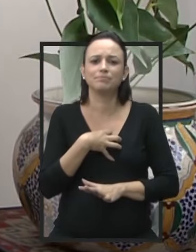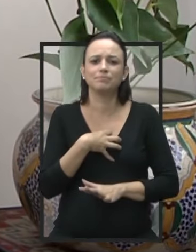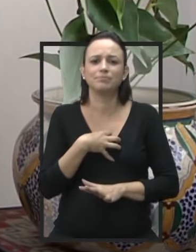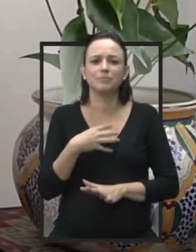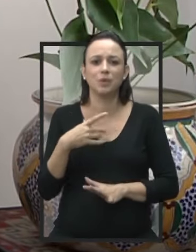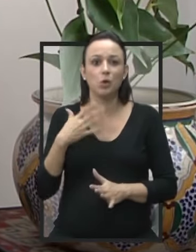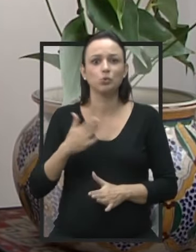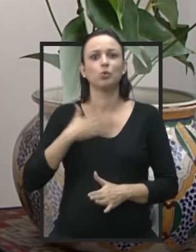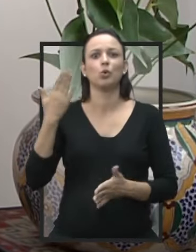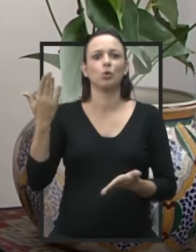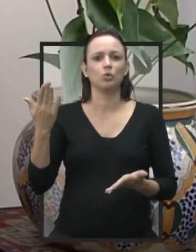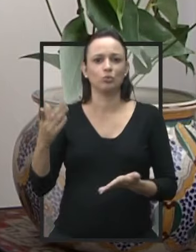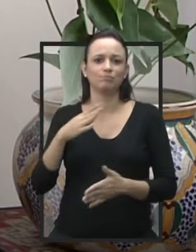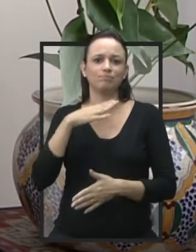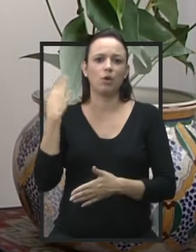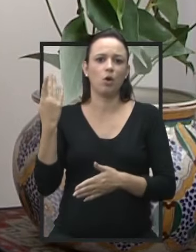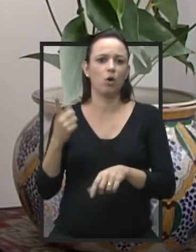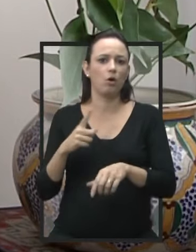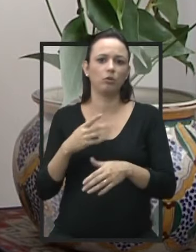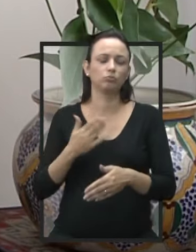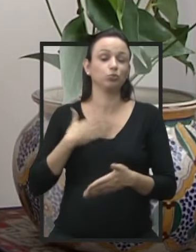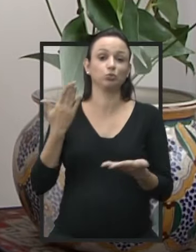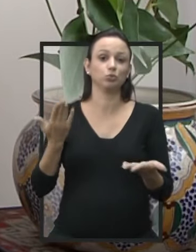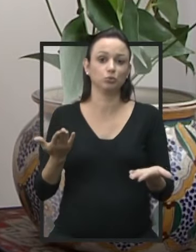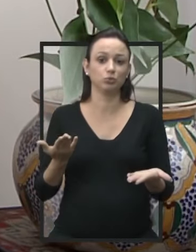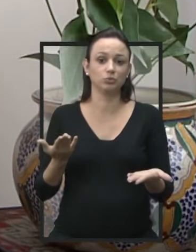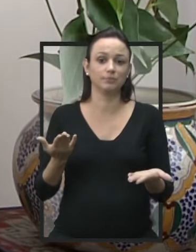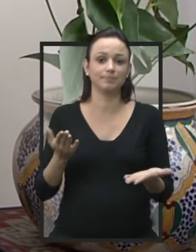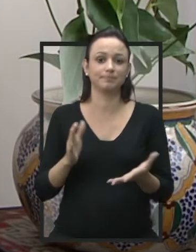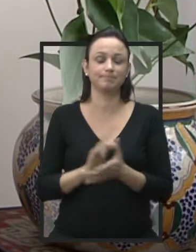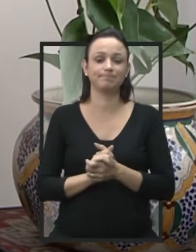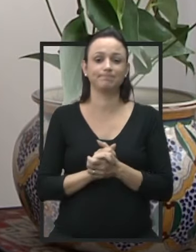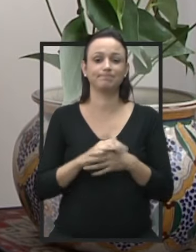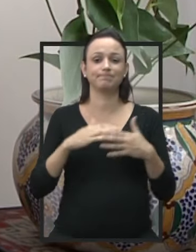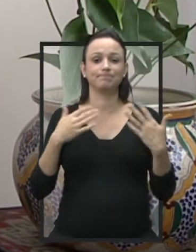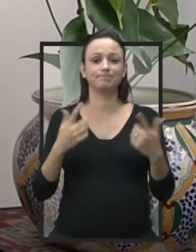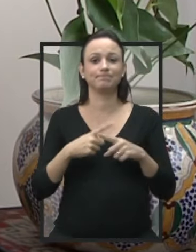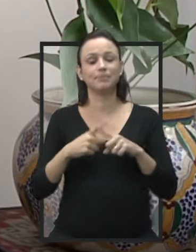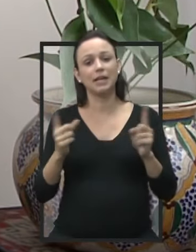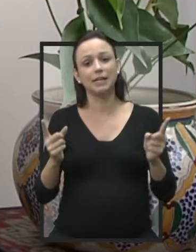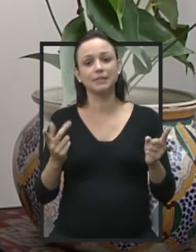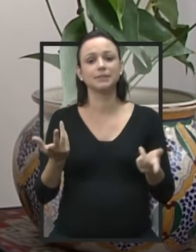passaram um rastelo na gente, né? Porque foi de uma hora para outra, mas